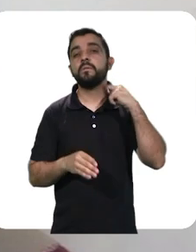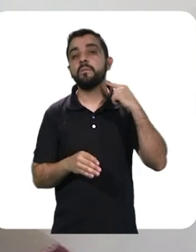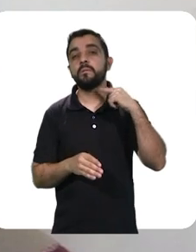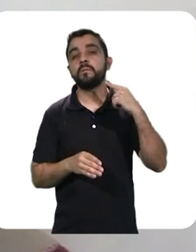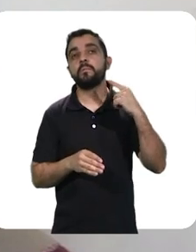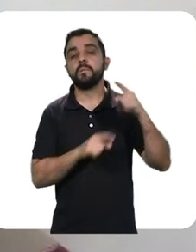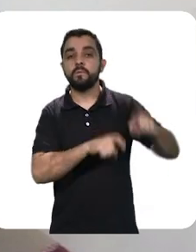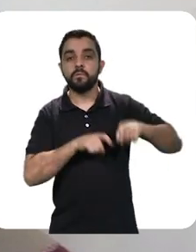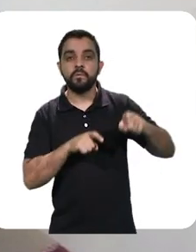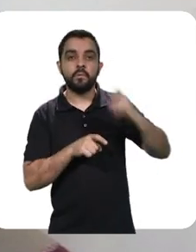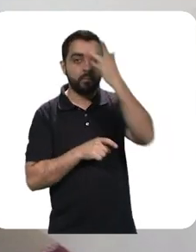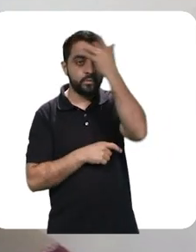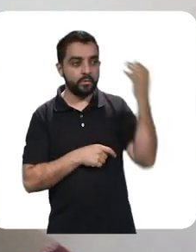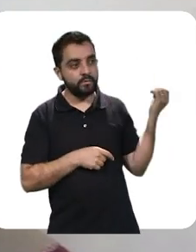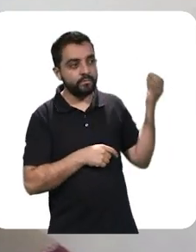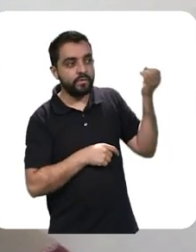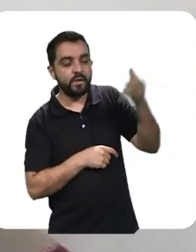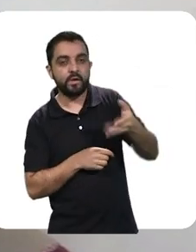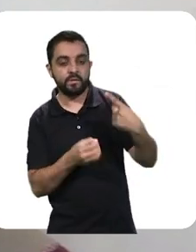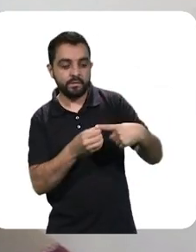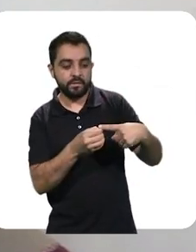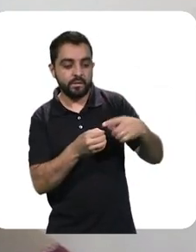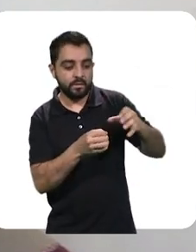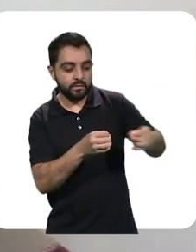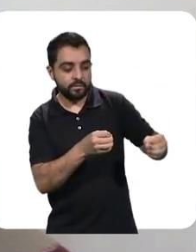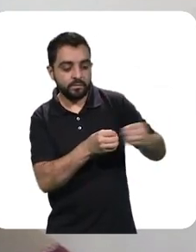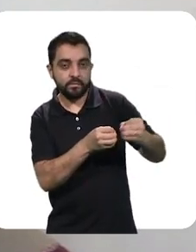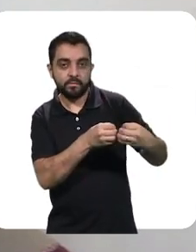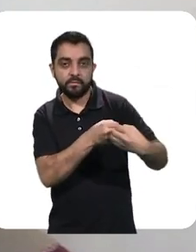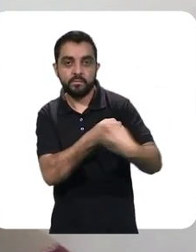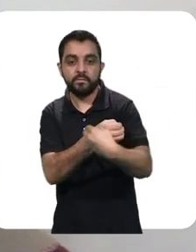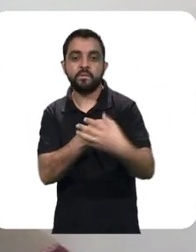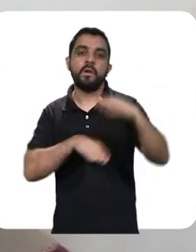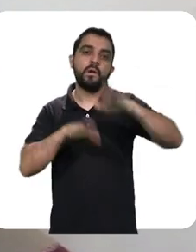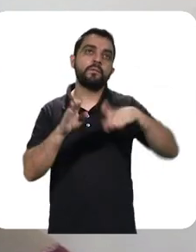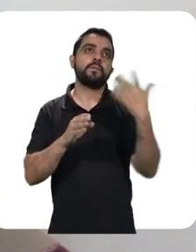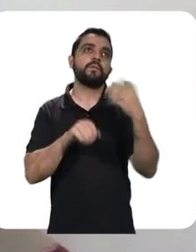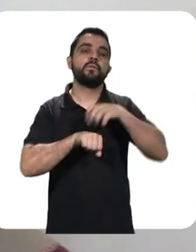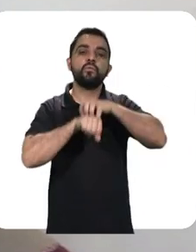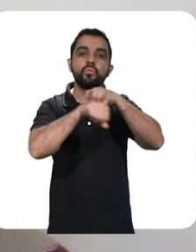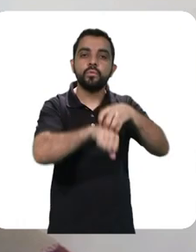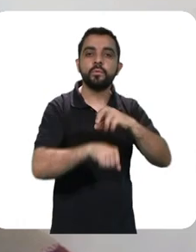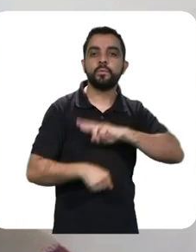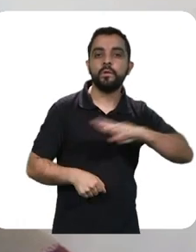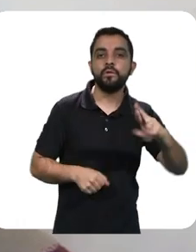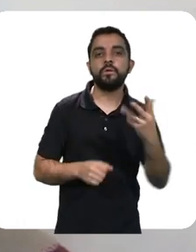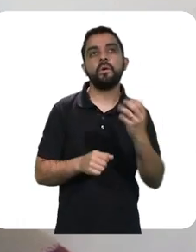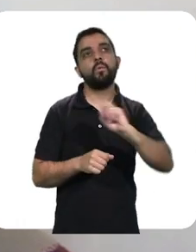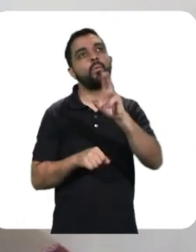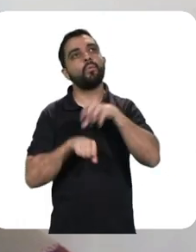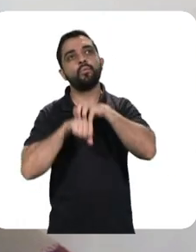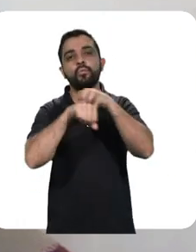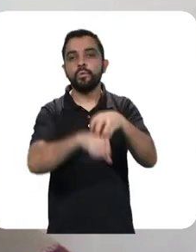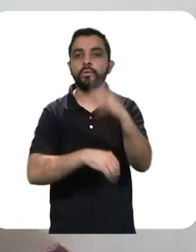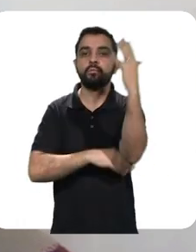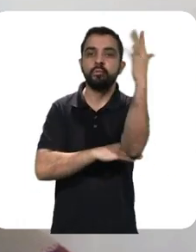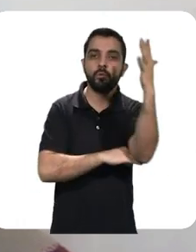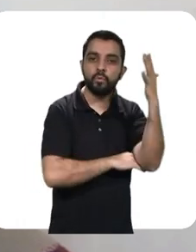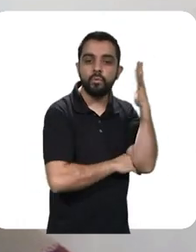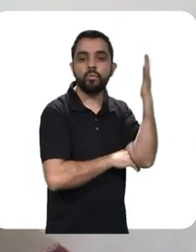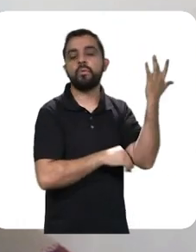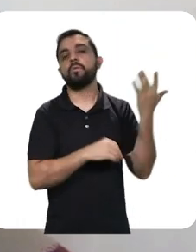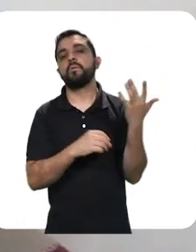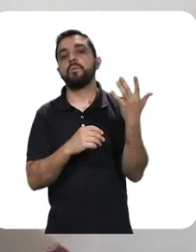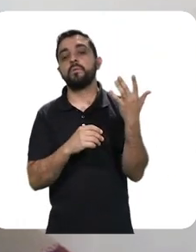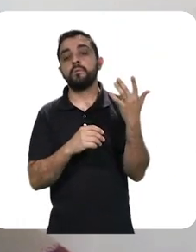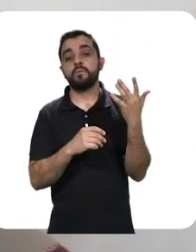região turística, todas as cidades do entorno que recebiam ou turismo religioso ou ecológico, ou ali